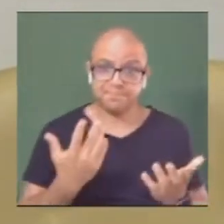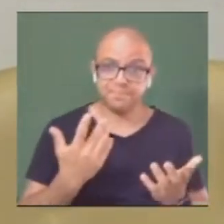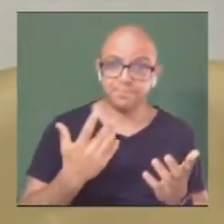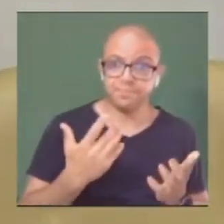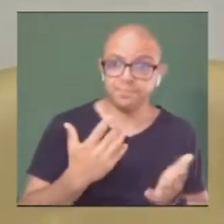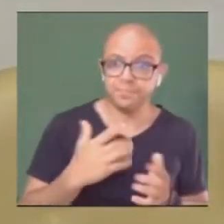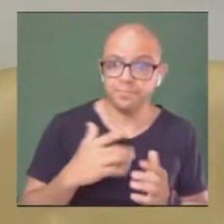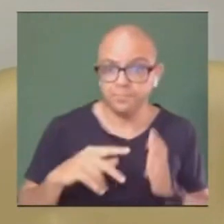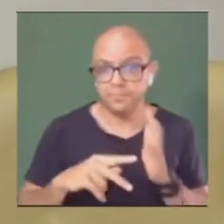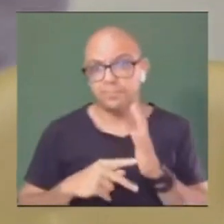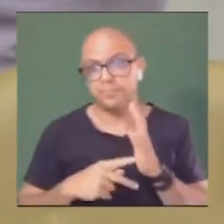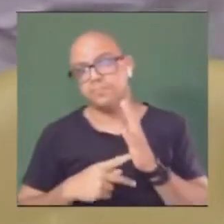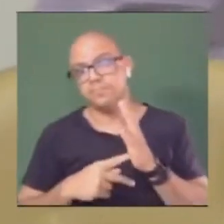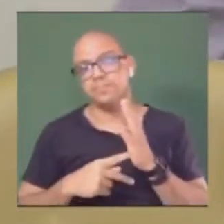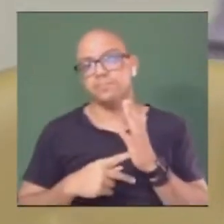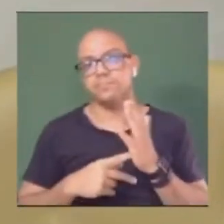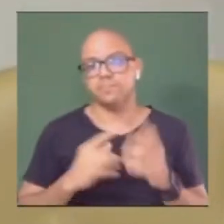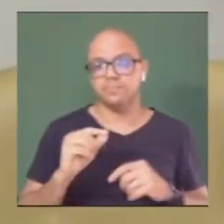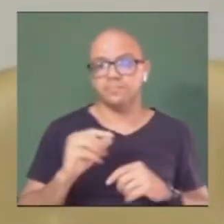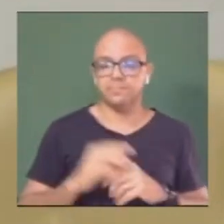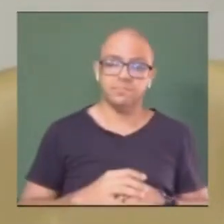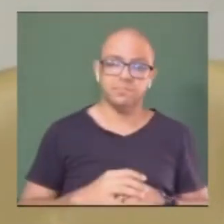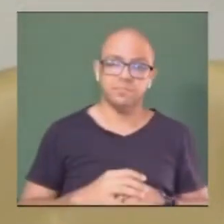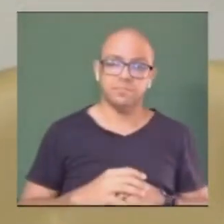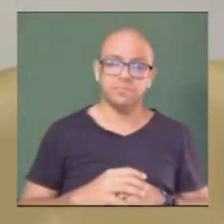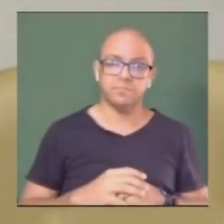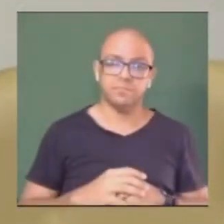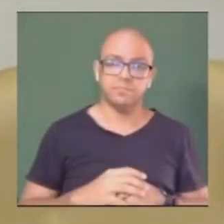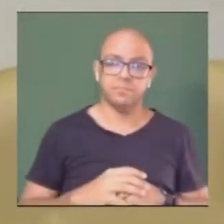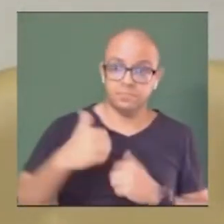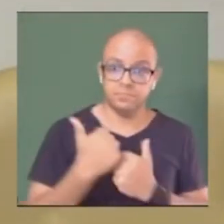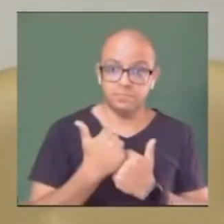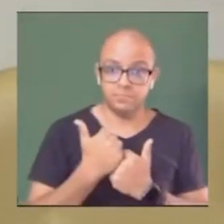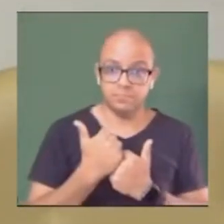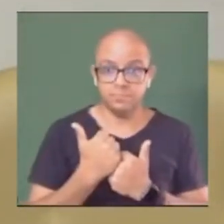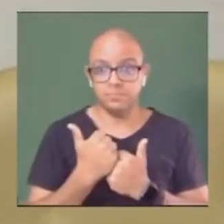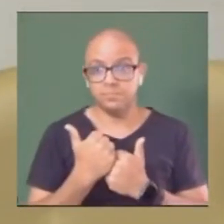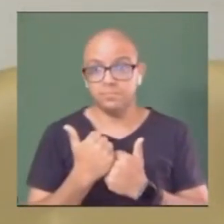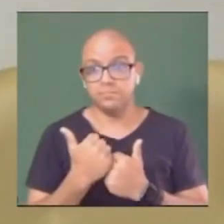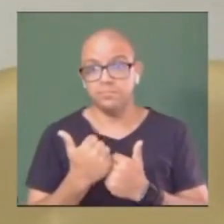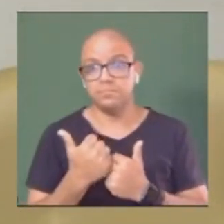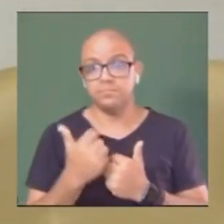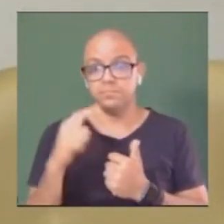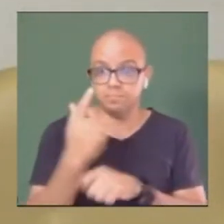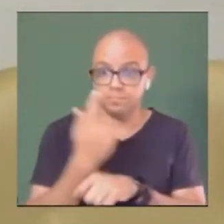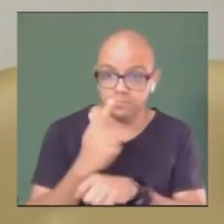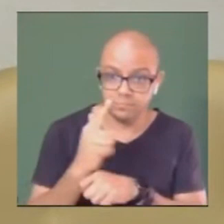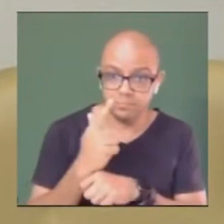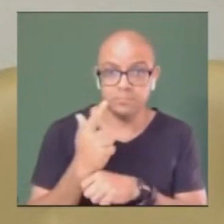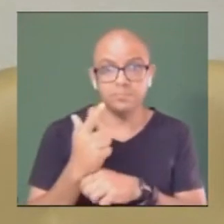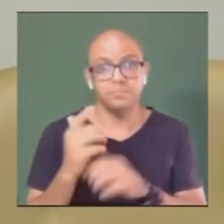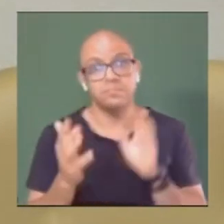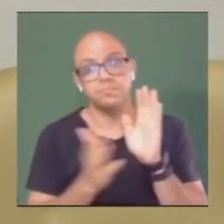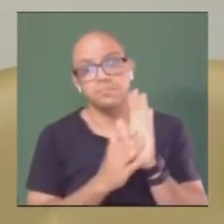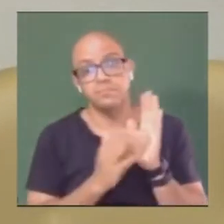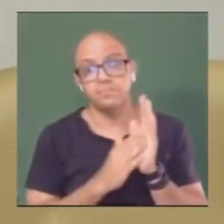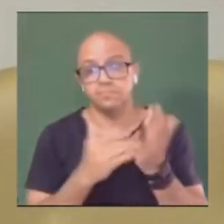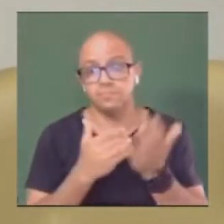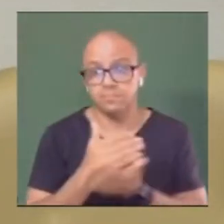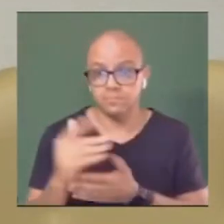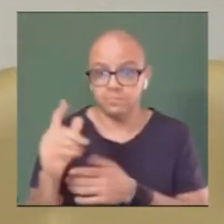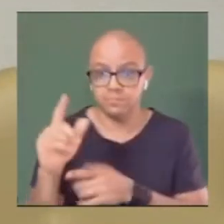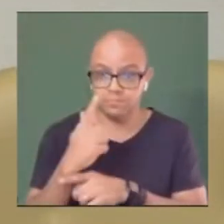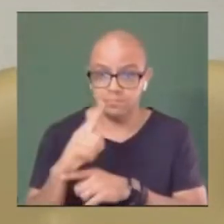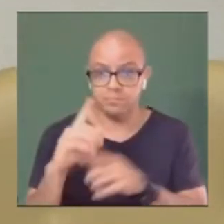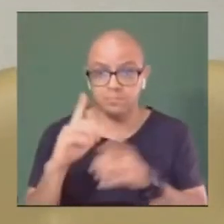essa questão apoio à equipe gestora com formação pautada no princípio da gestão democrática que é um